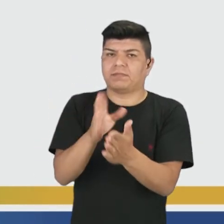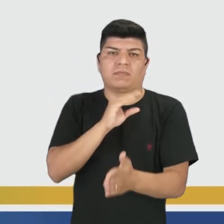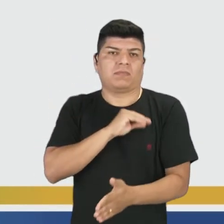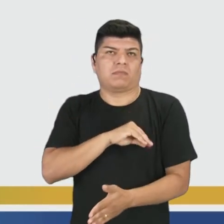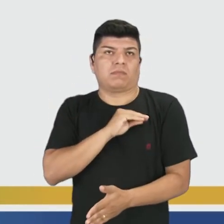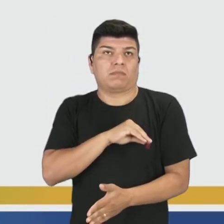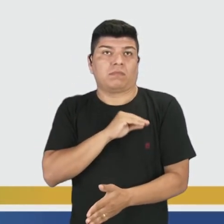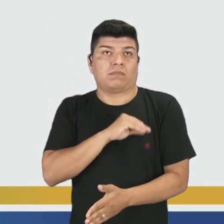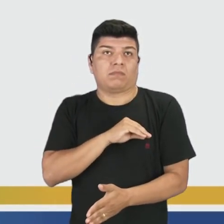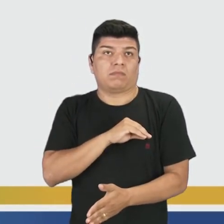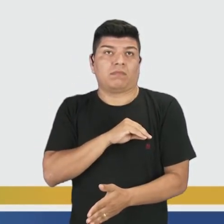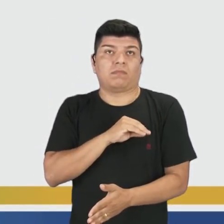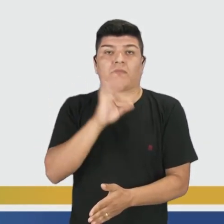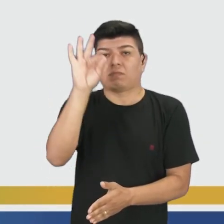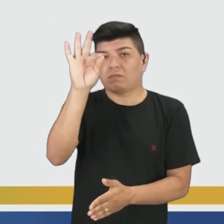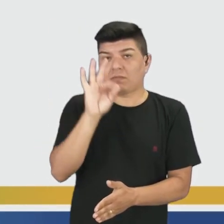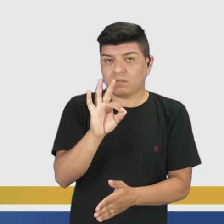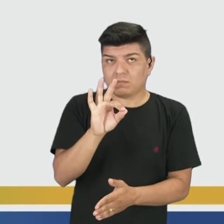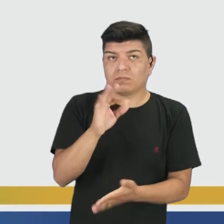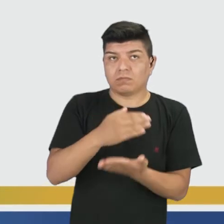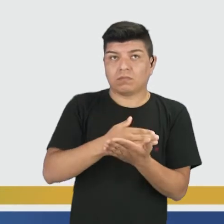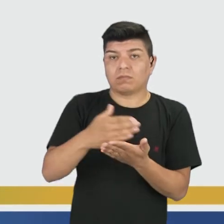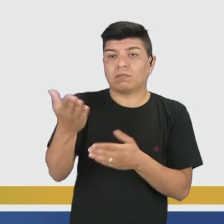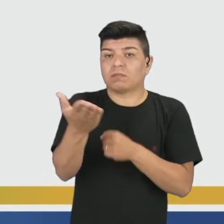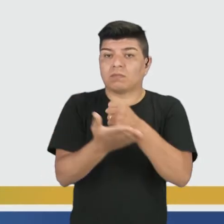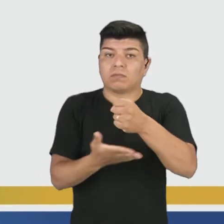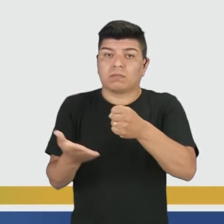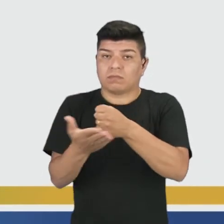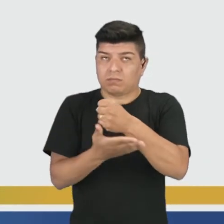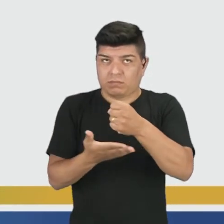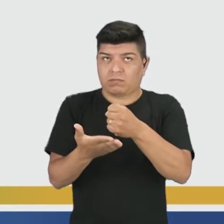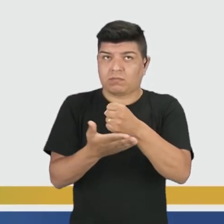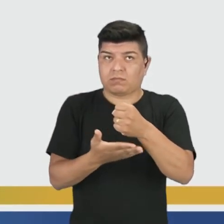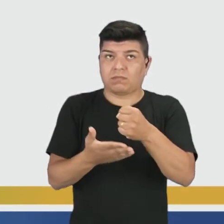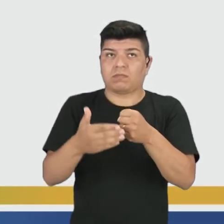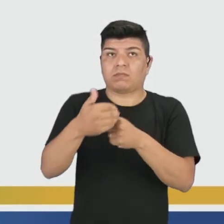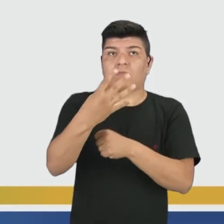das famílias em percentual. Vamos começar pela base da pirâmide.